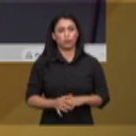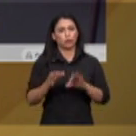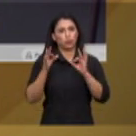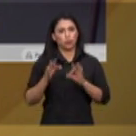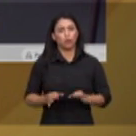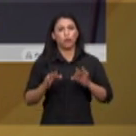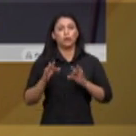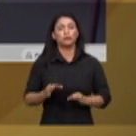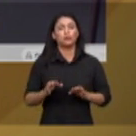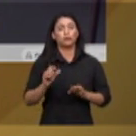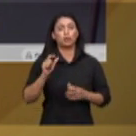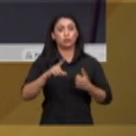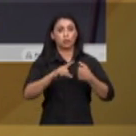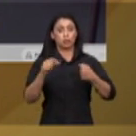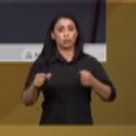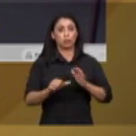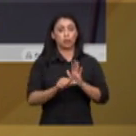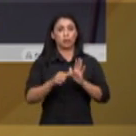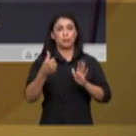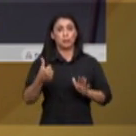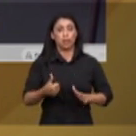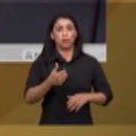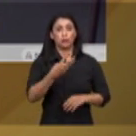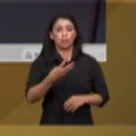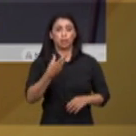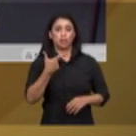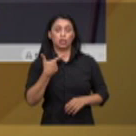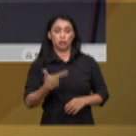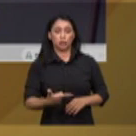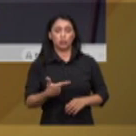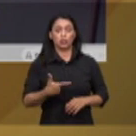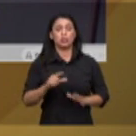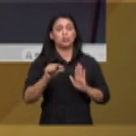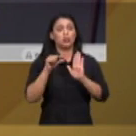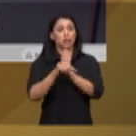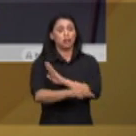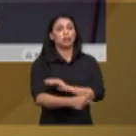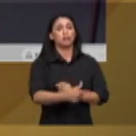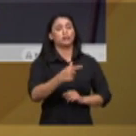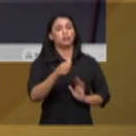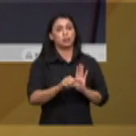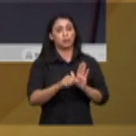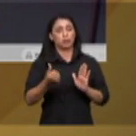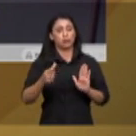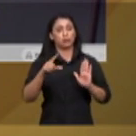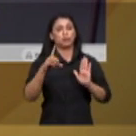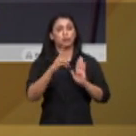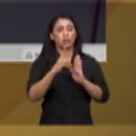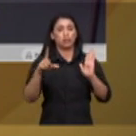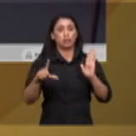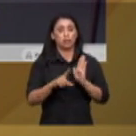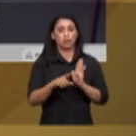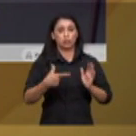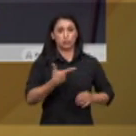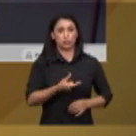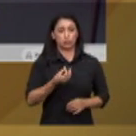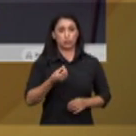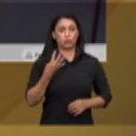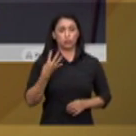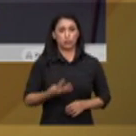a recepção dos artigos 1º e 32, caput e parágrafo 1º, do Decreto-Lei nº 204, de